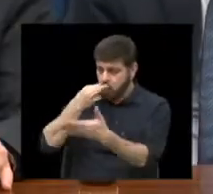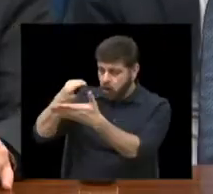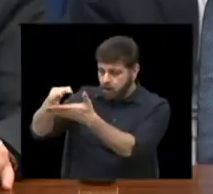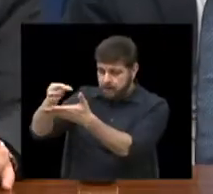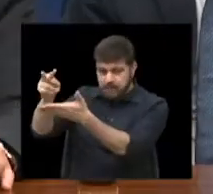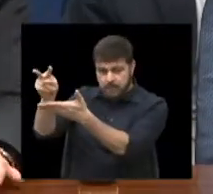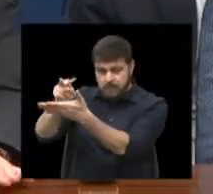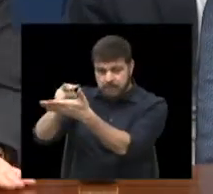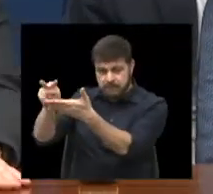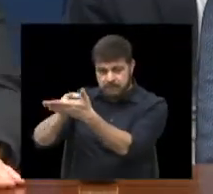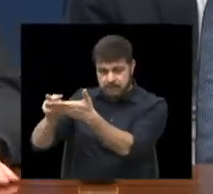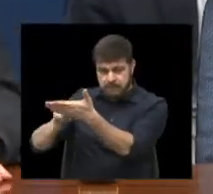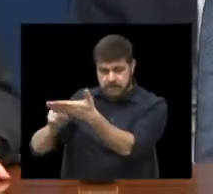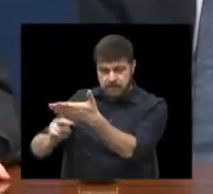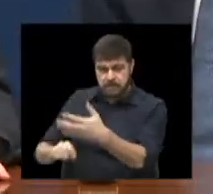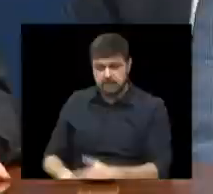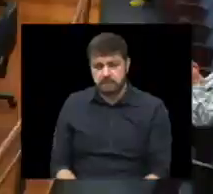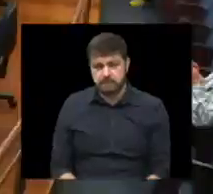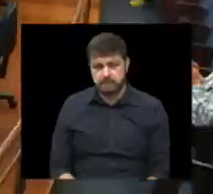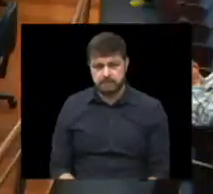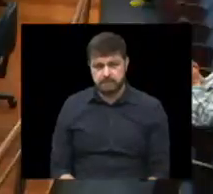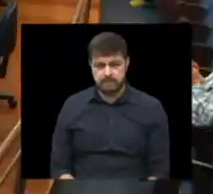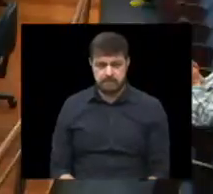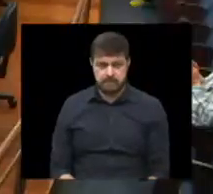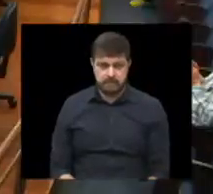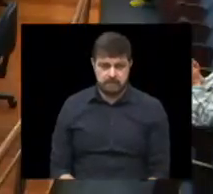Zé Carlos tem a tribuna para exarar o parecer.